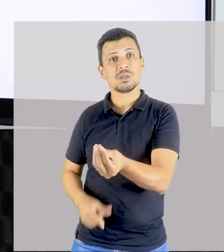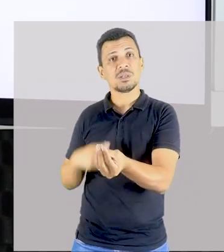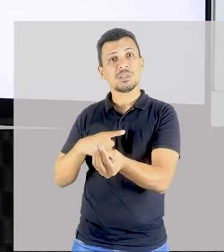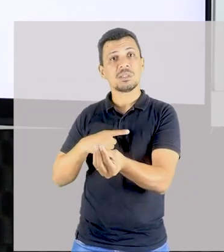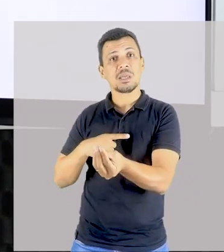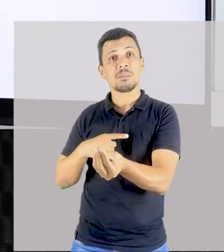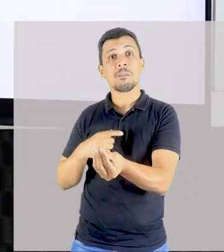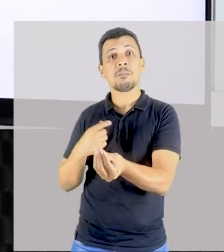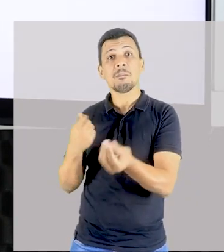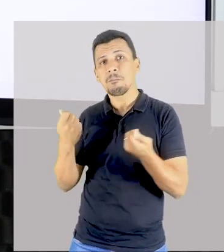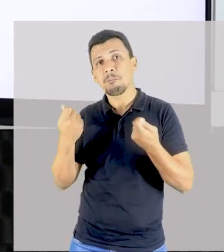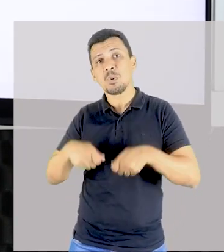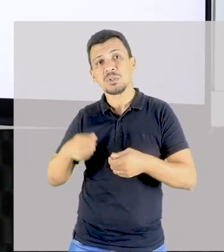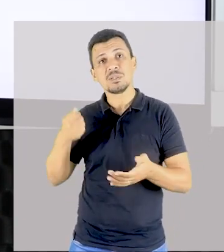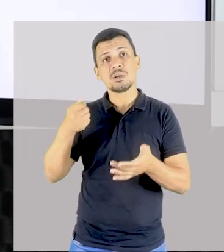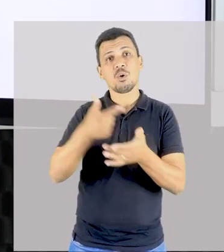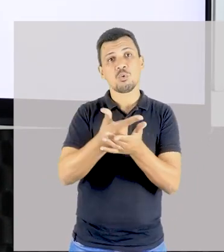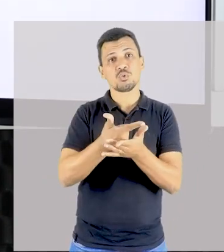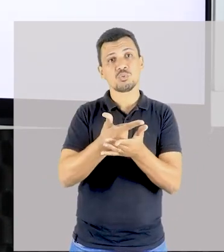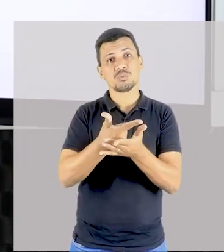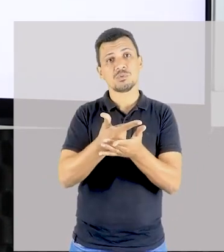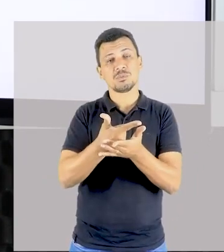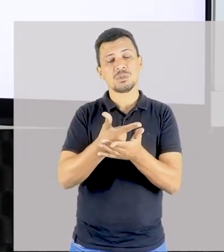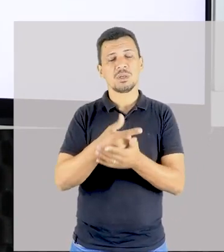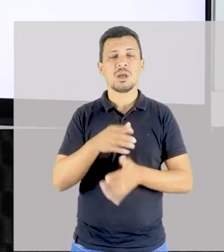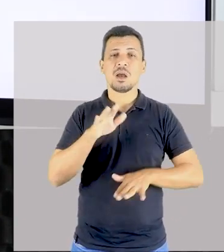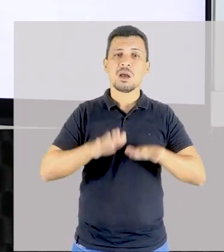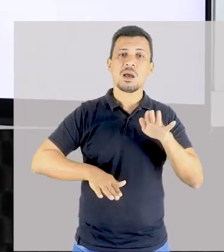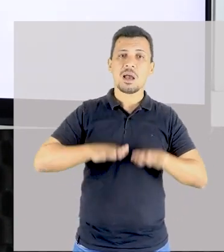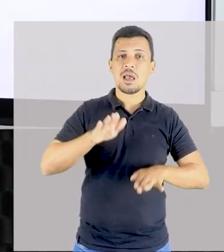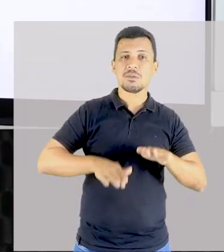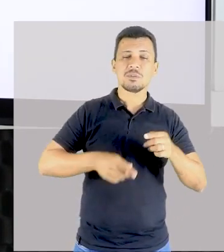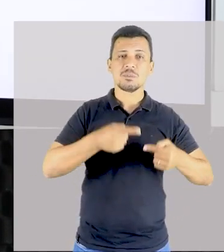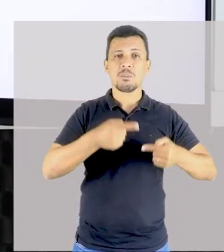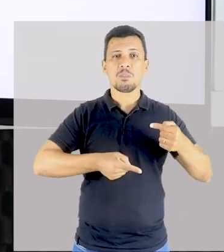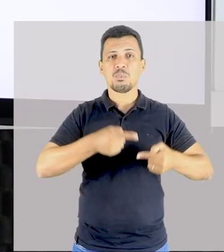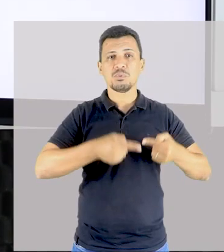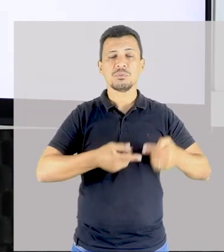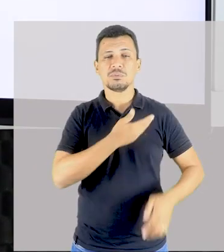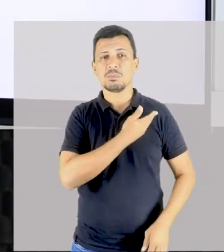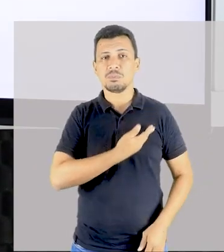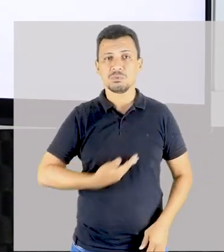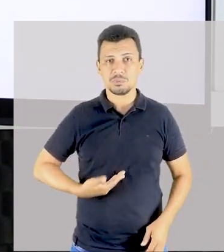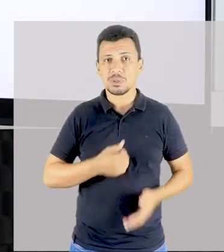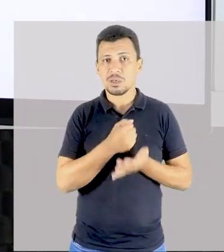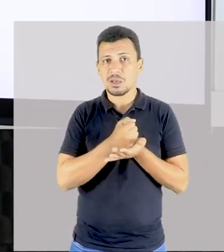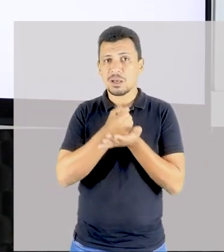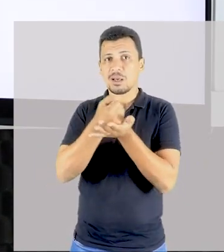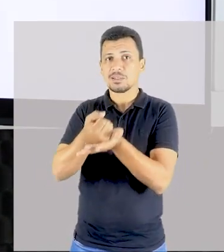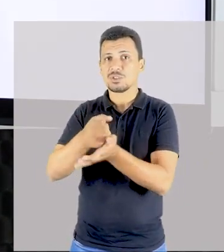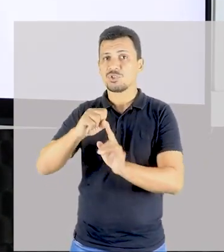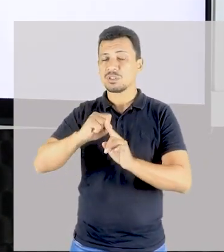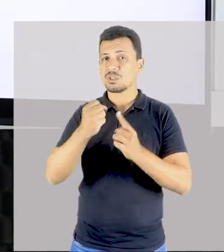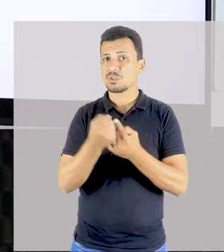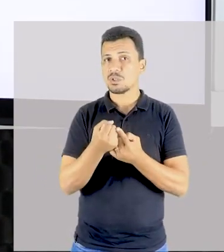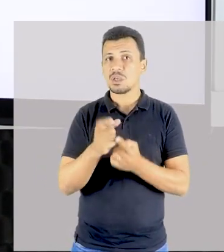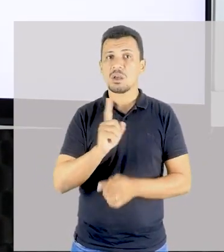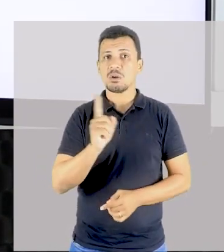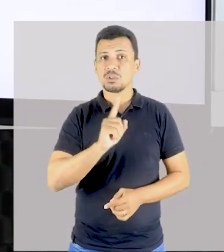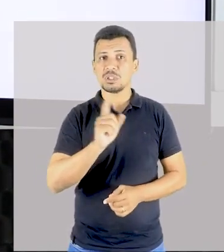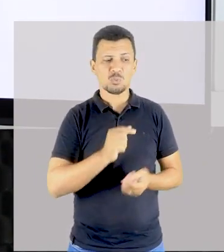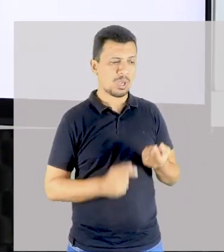potencial de consumo né existem políticas públicas de assistência social que não são políticas de